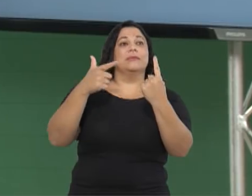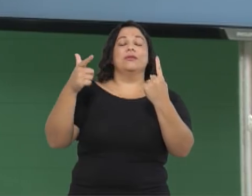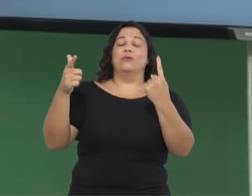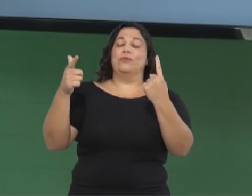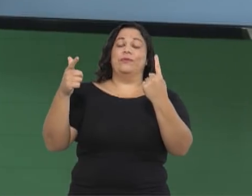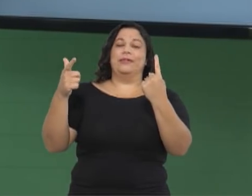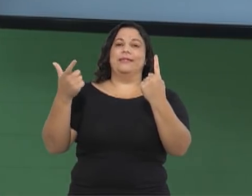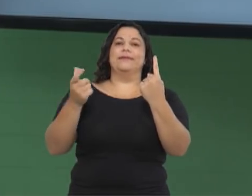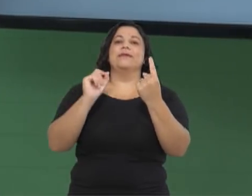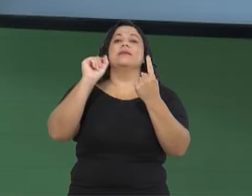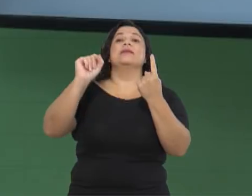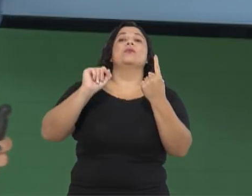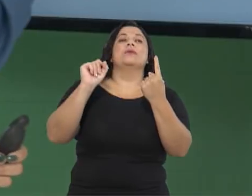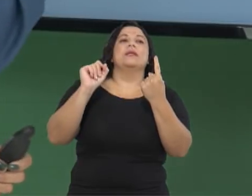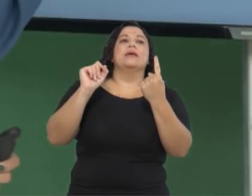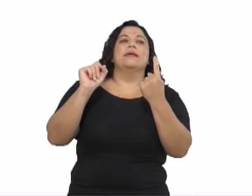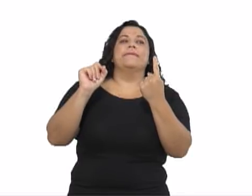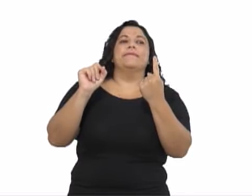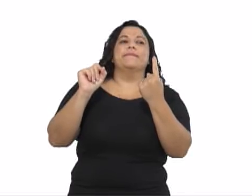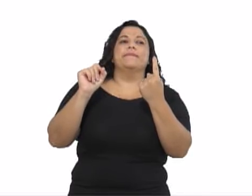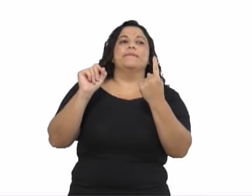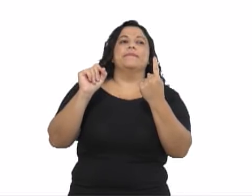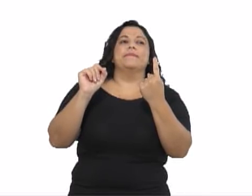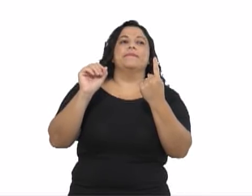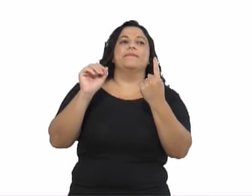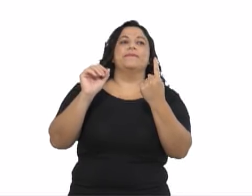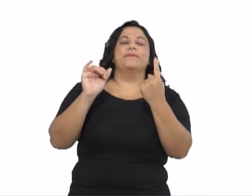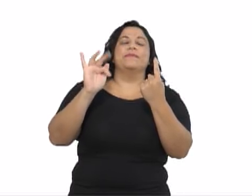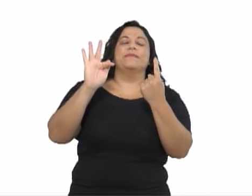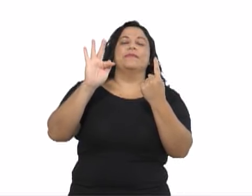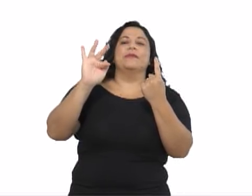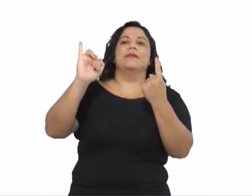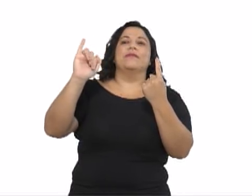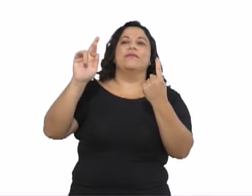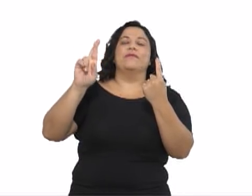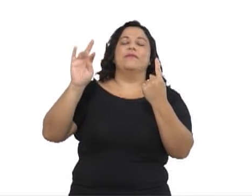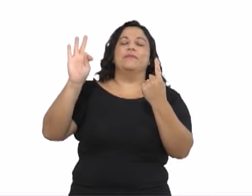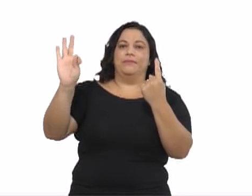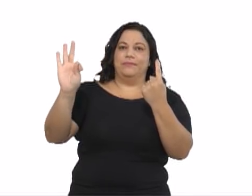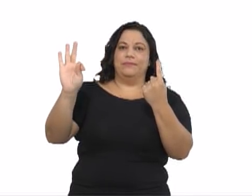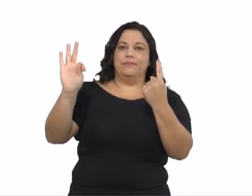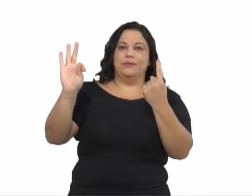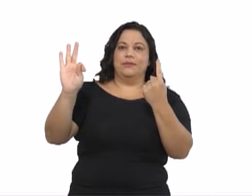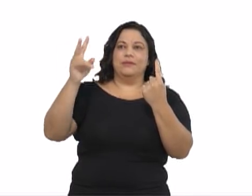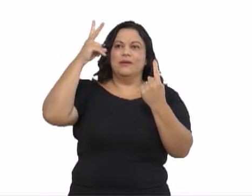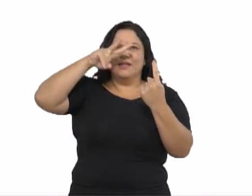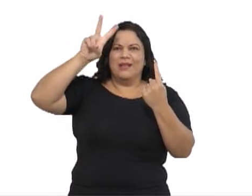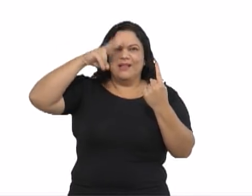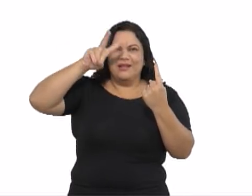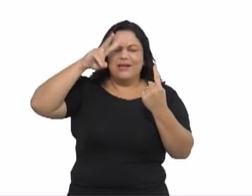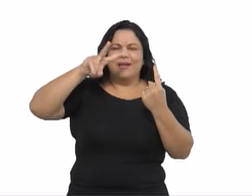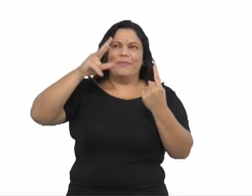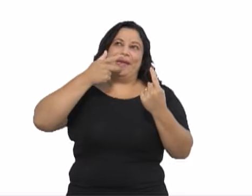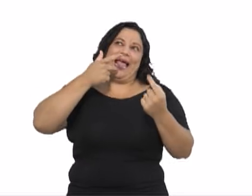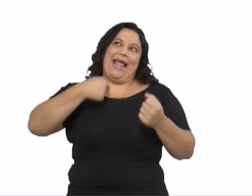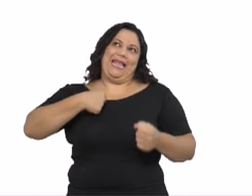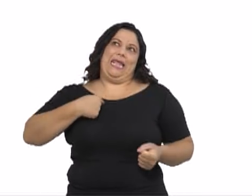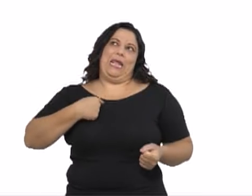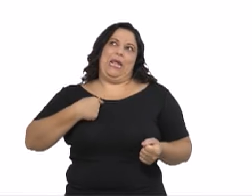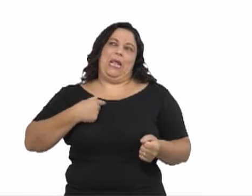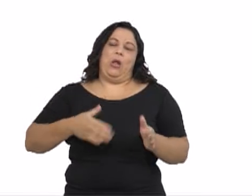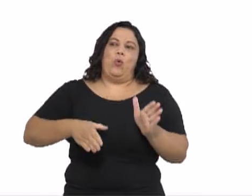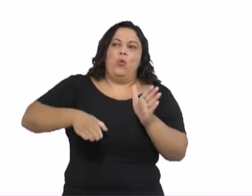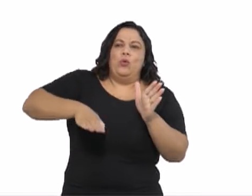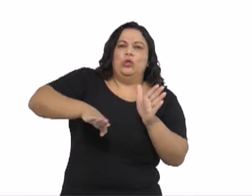o one, e vai ser sim first. Lembram? Eu não digo eu cheguei em número 1, teacher.